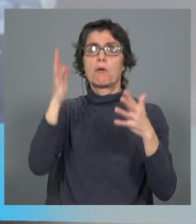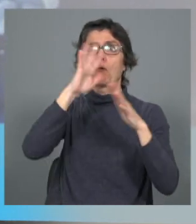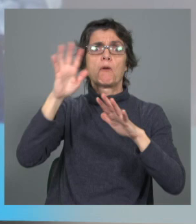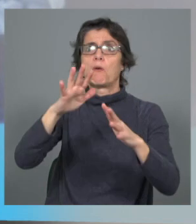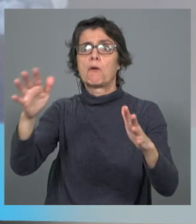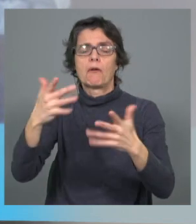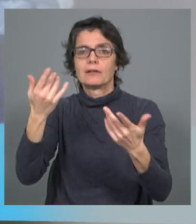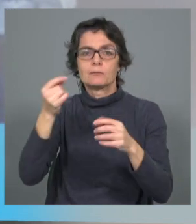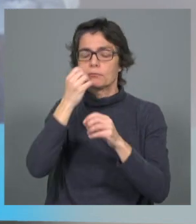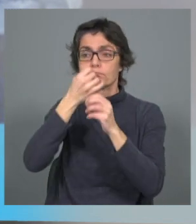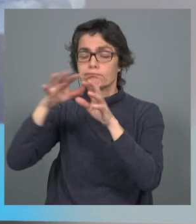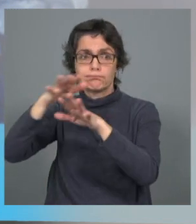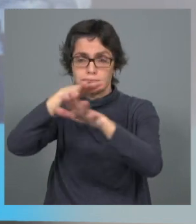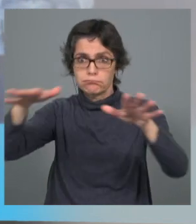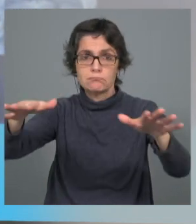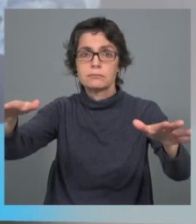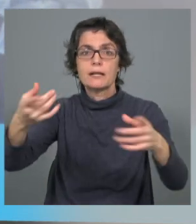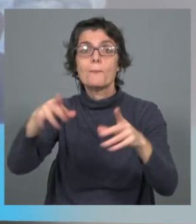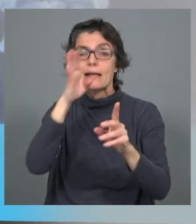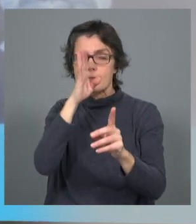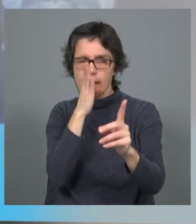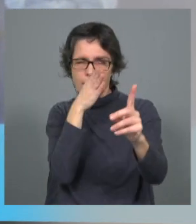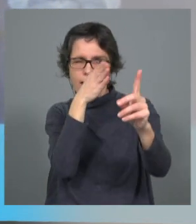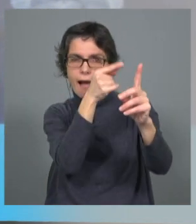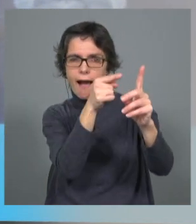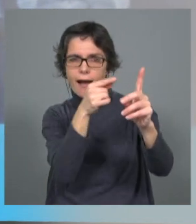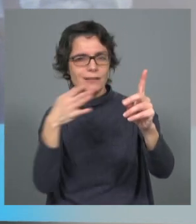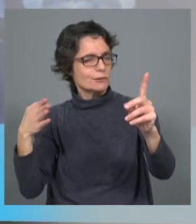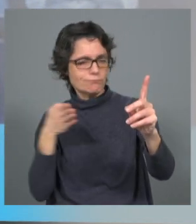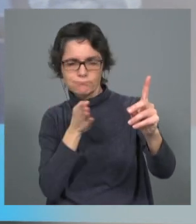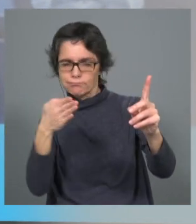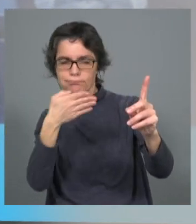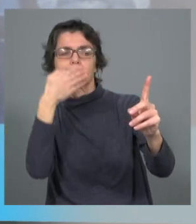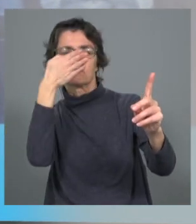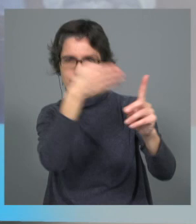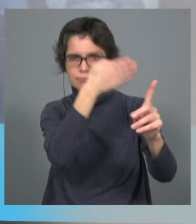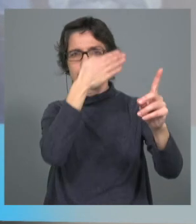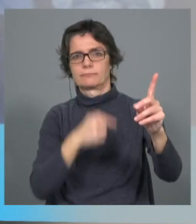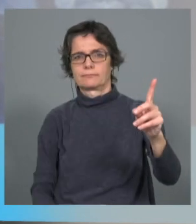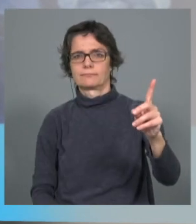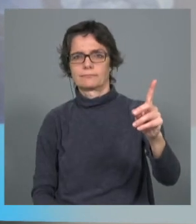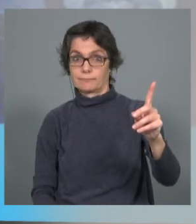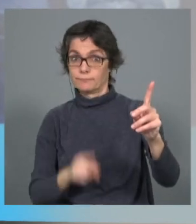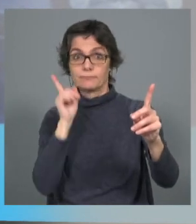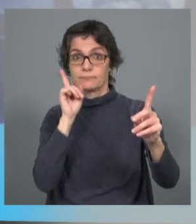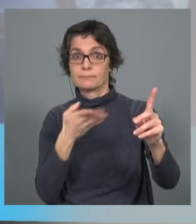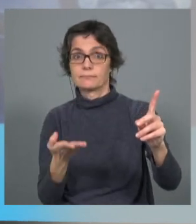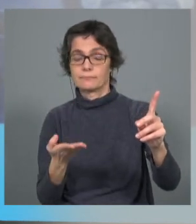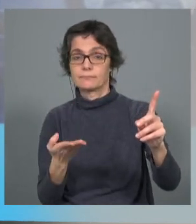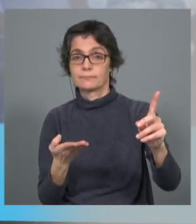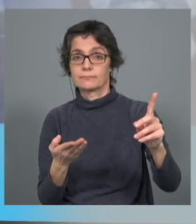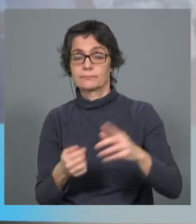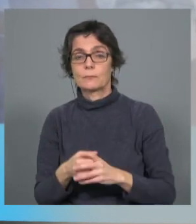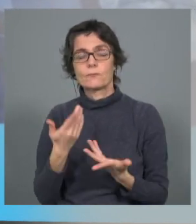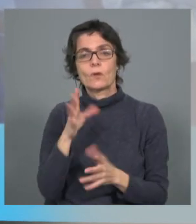da beleza, da harmonia, do sentir-me em harmonia com todo o universo, que é também uma experiência importante para a nossa maneira de viver, de ser e de